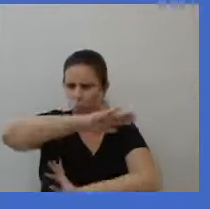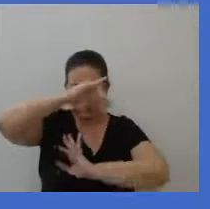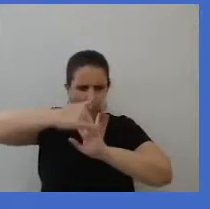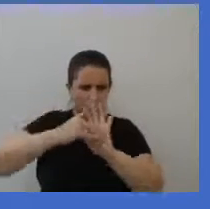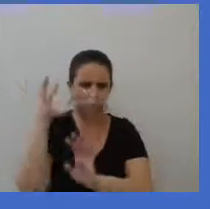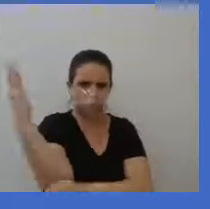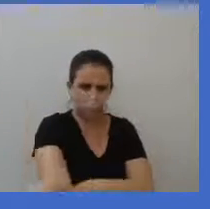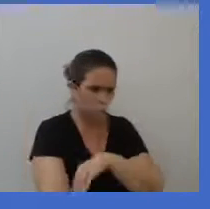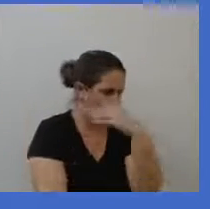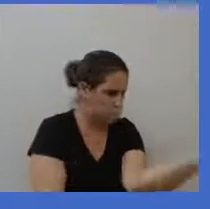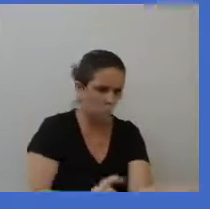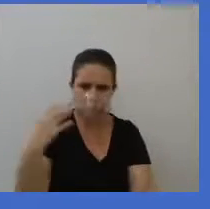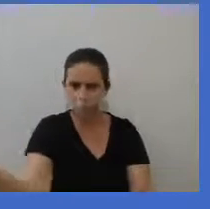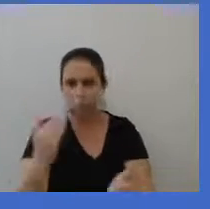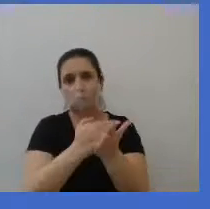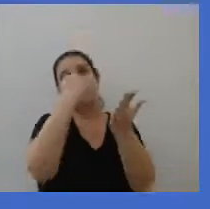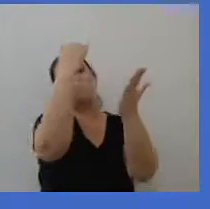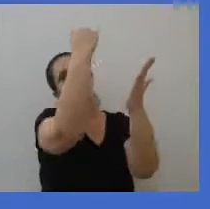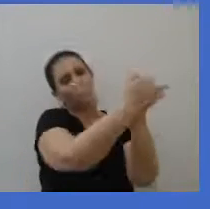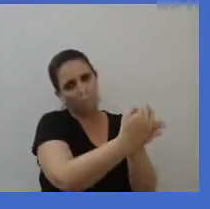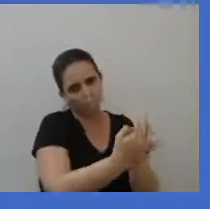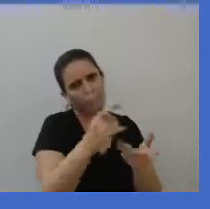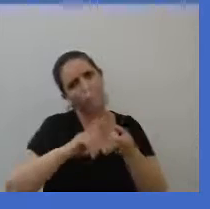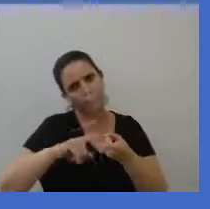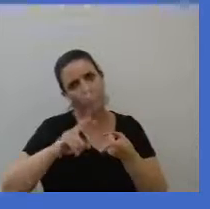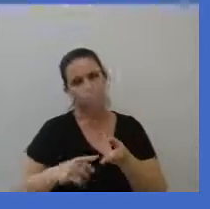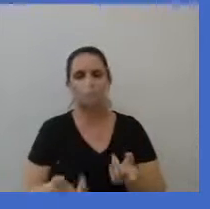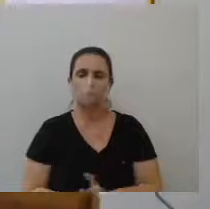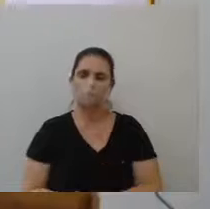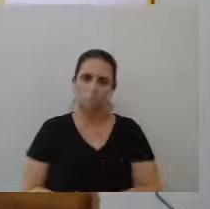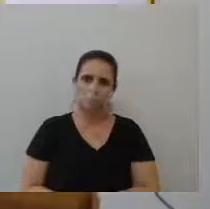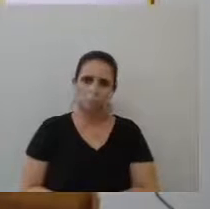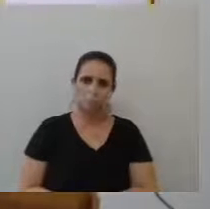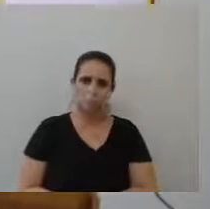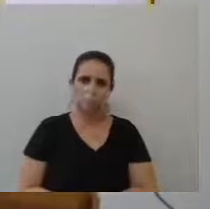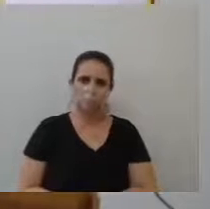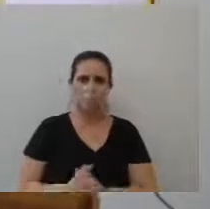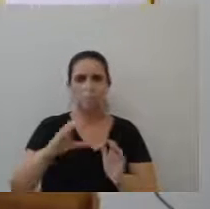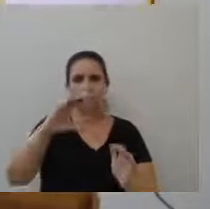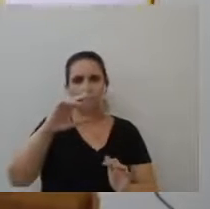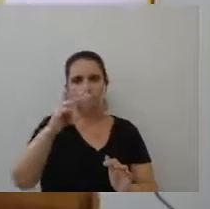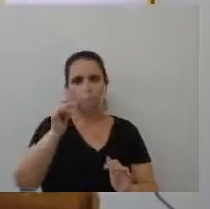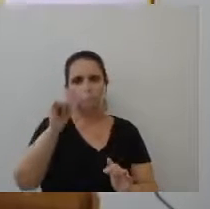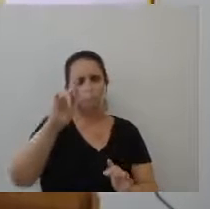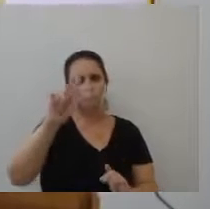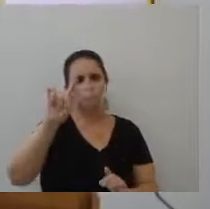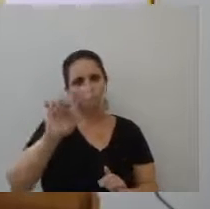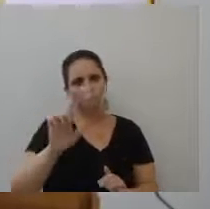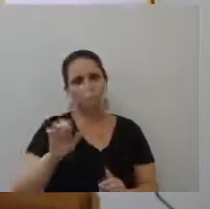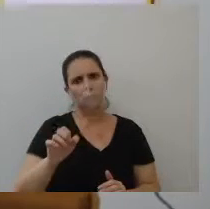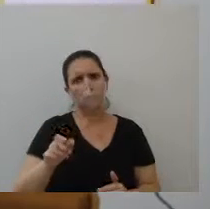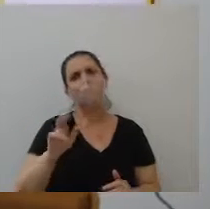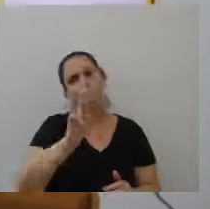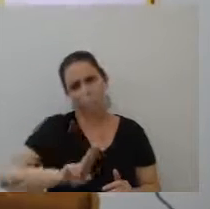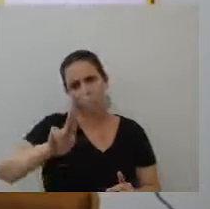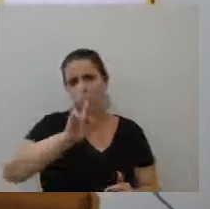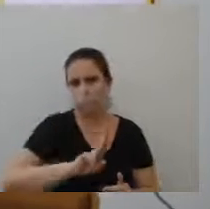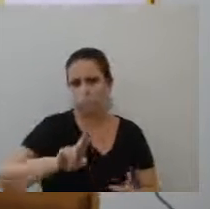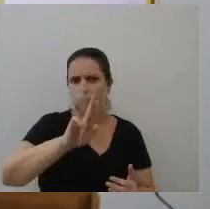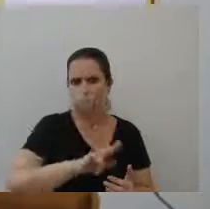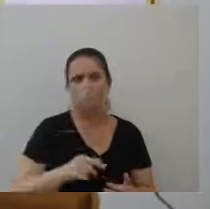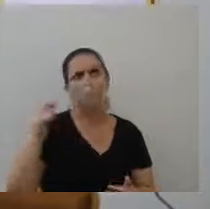O mesmo tema sendo mostrado em gêneros textuais diferentes. Qual o primeiro? O primeiro é esse aí. Dá